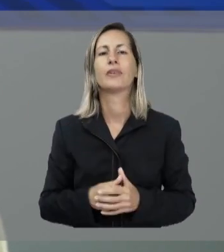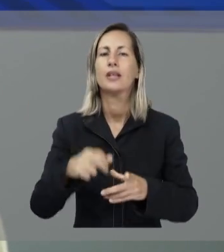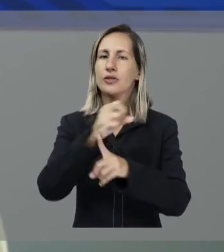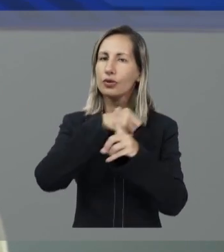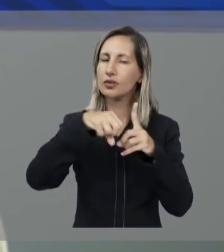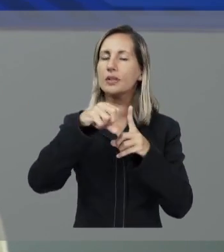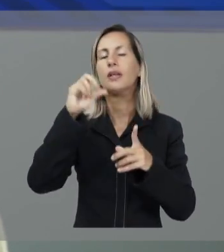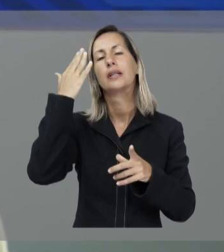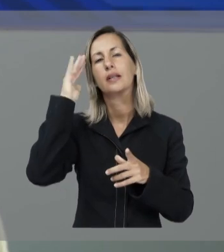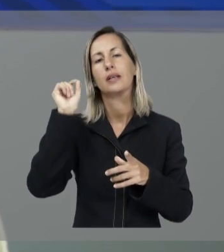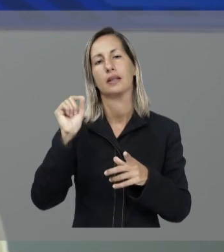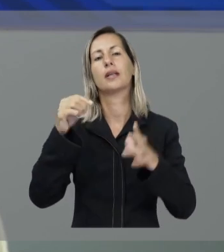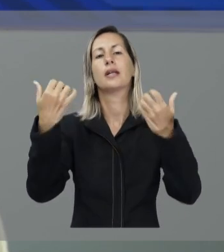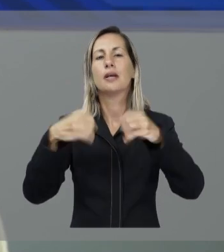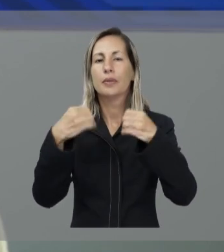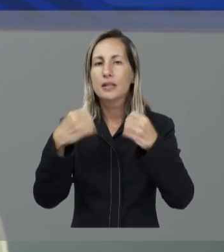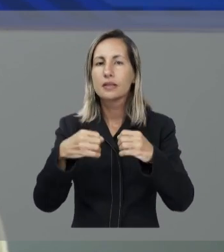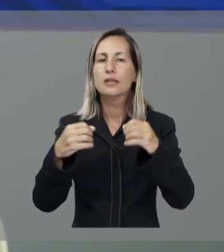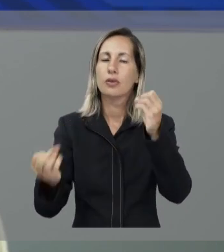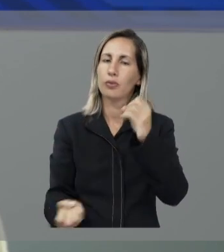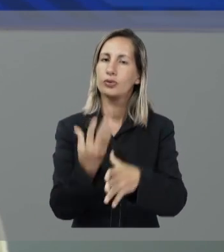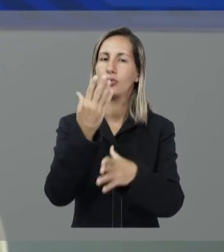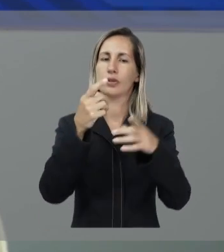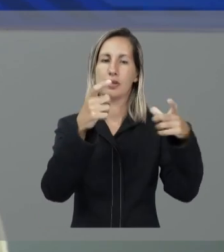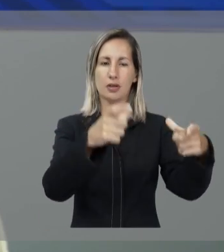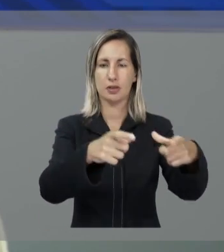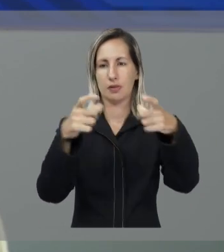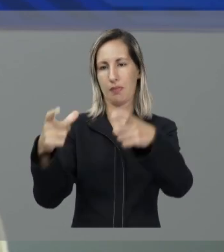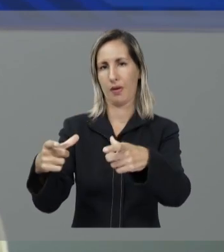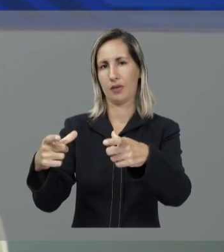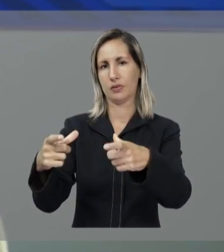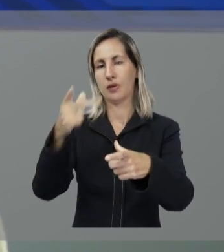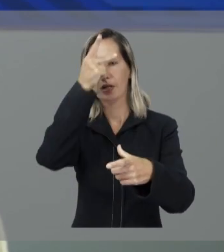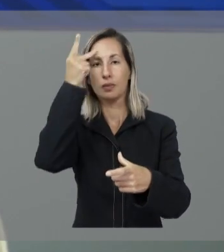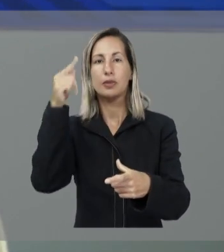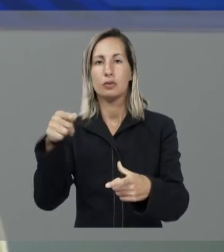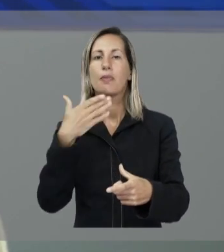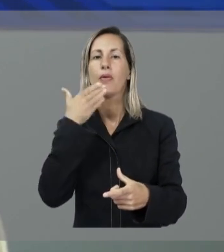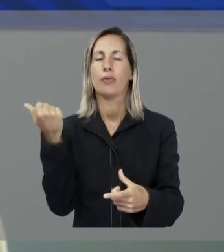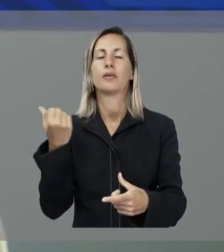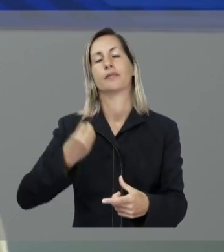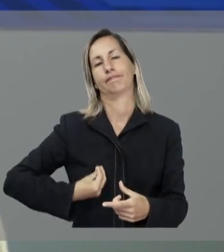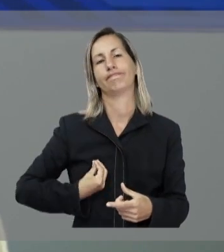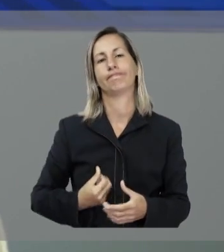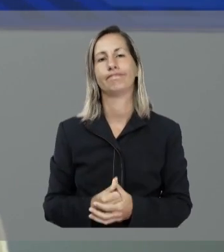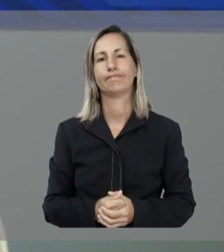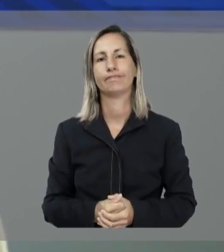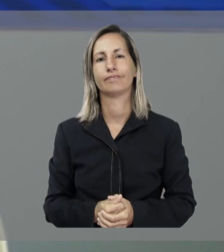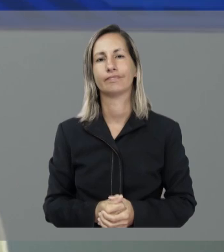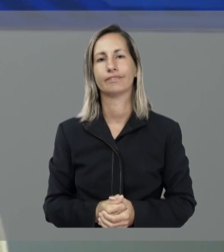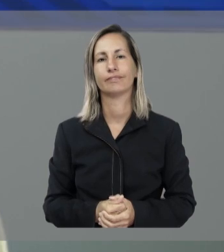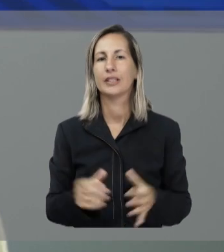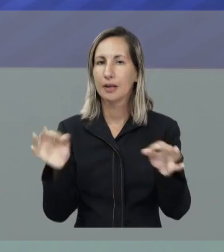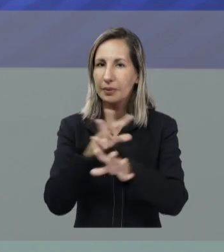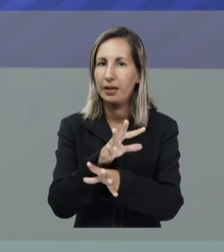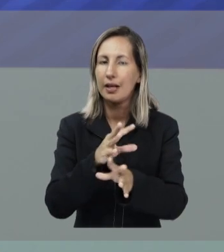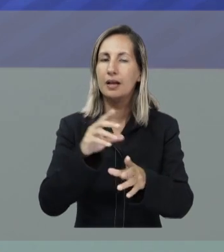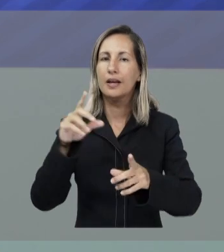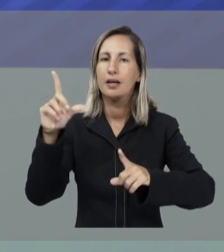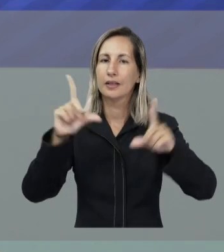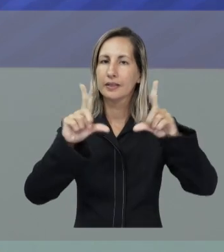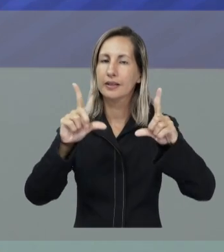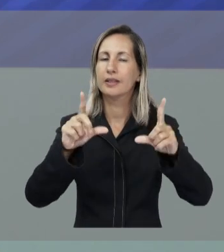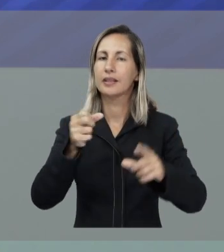sociedade entenda que precisa construir espaços para que essas pessoas tenham uma melhor qualidade de vida. Vereadora, e para encerrar nossa